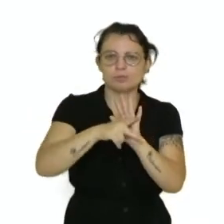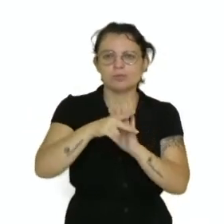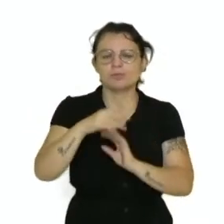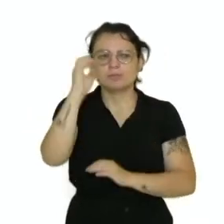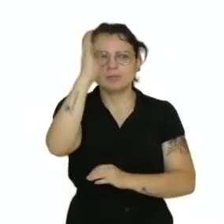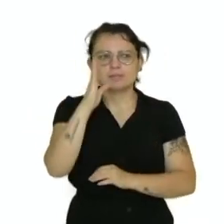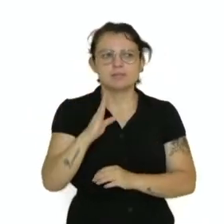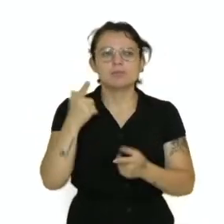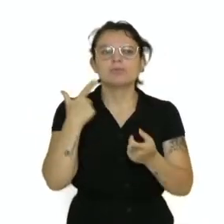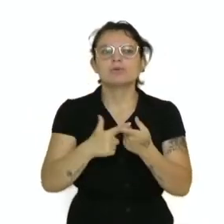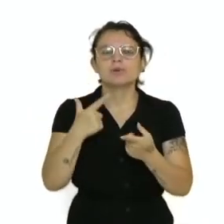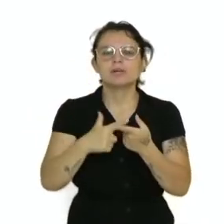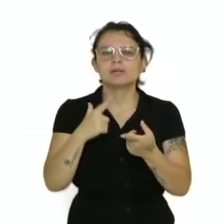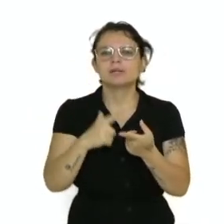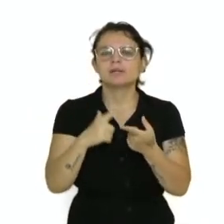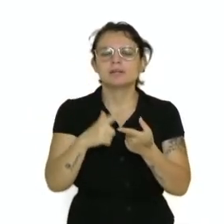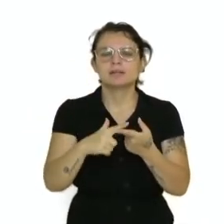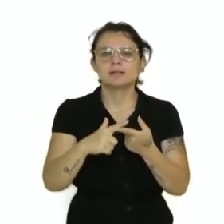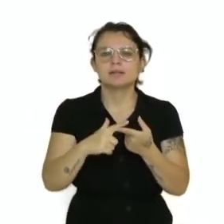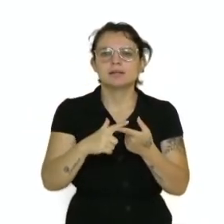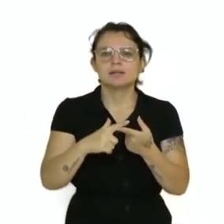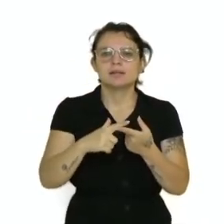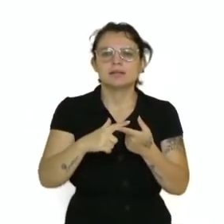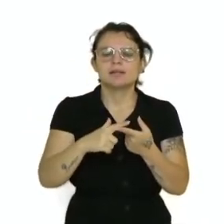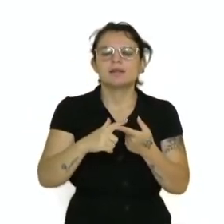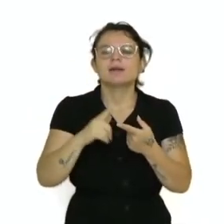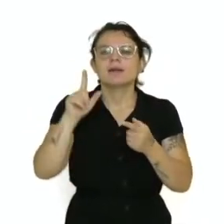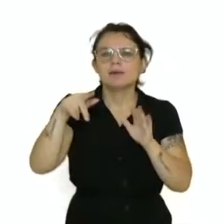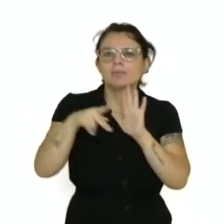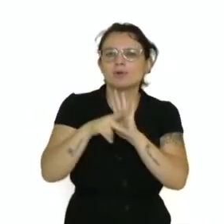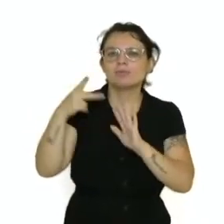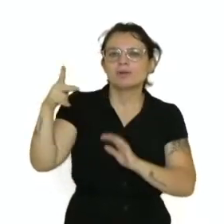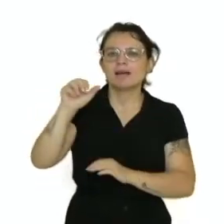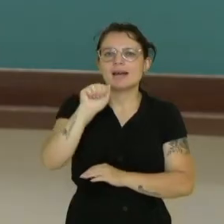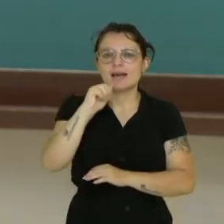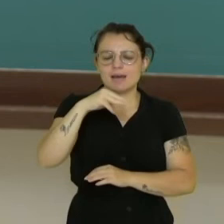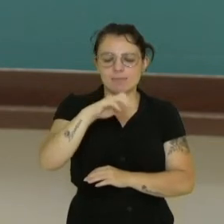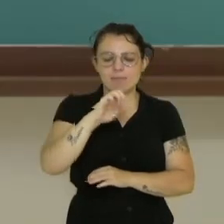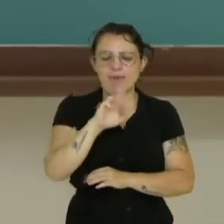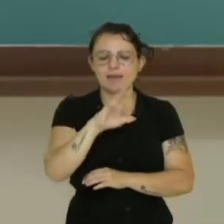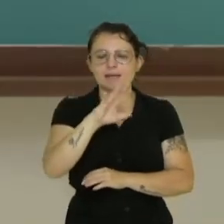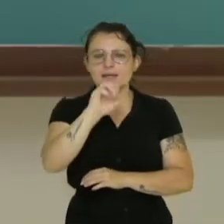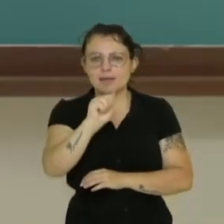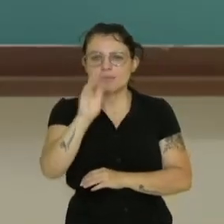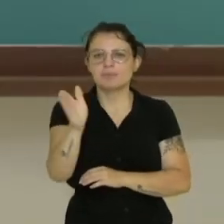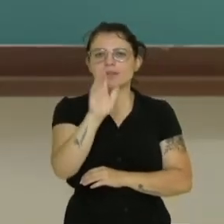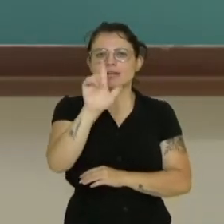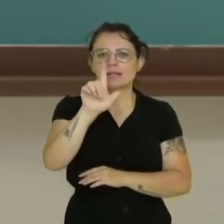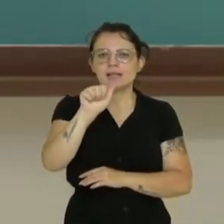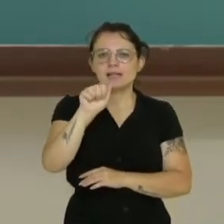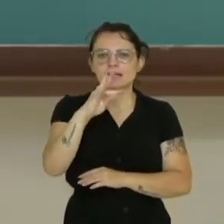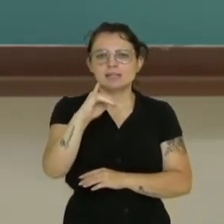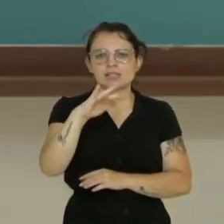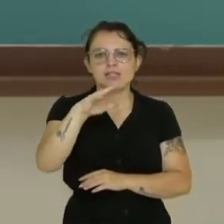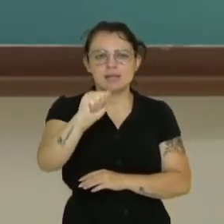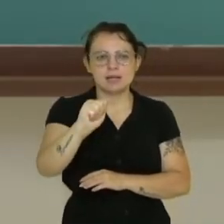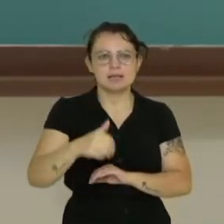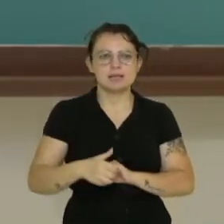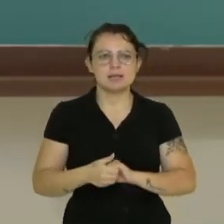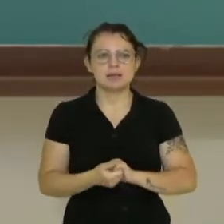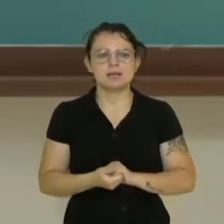eles fazem parte da América Latina. Estão percebendo algo no nome dessa